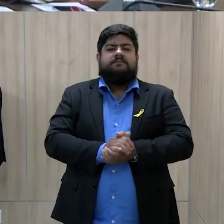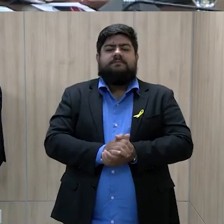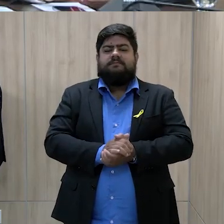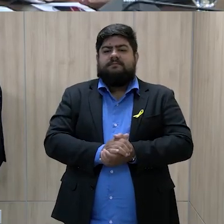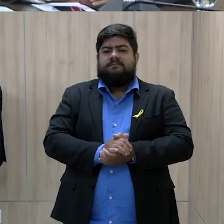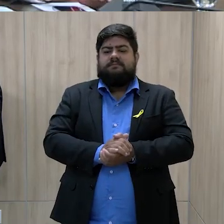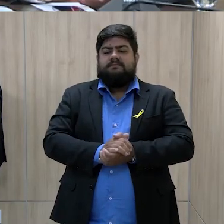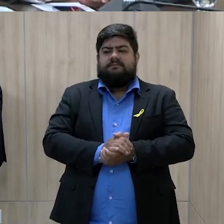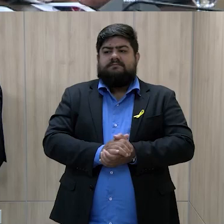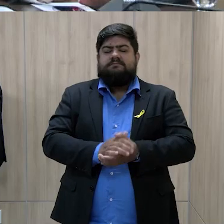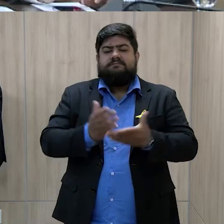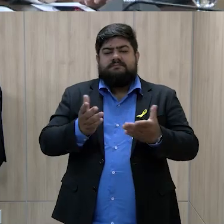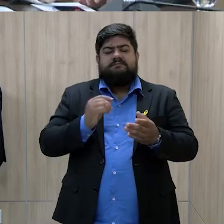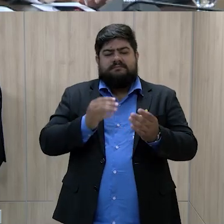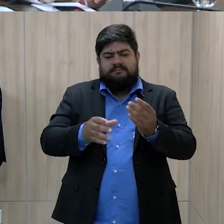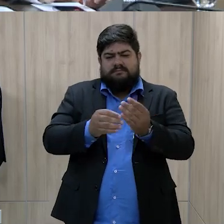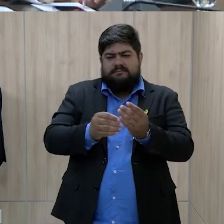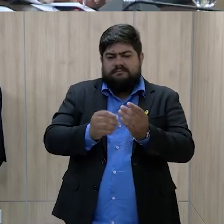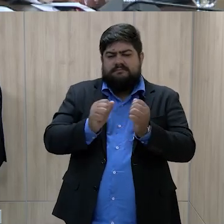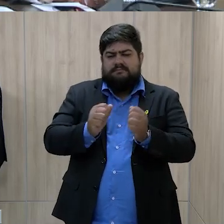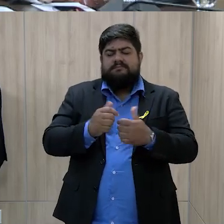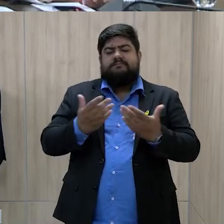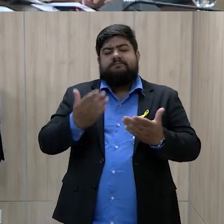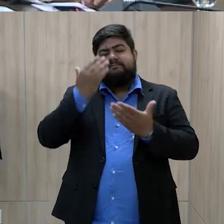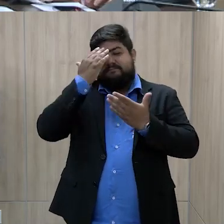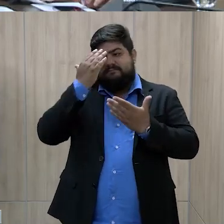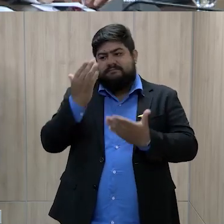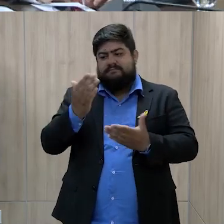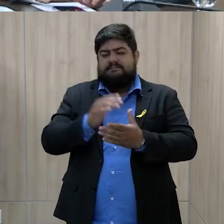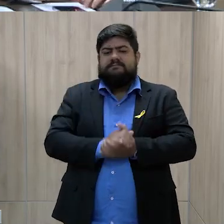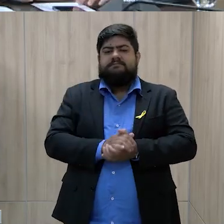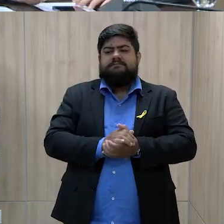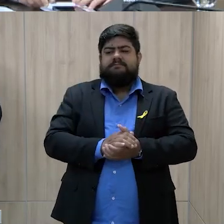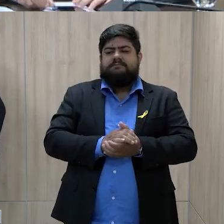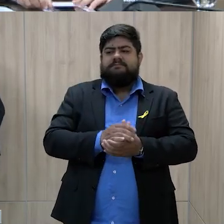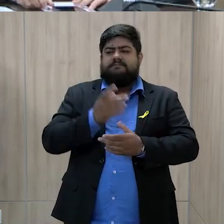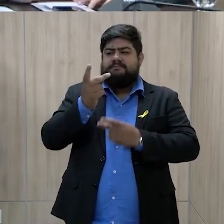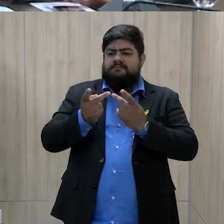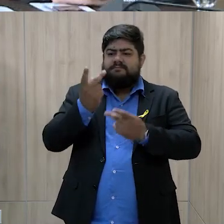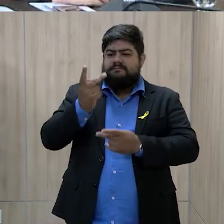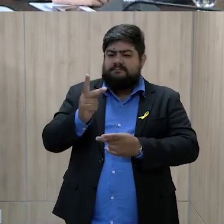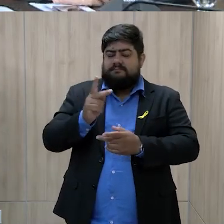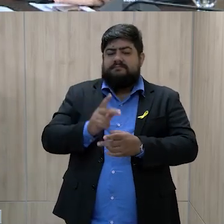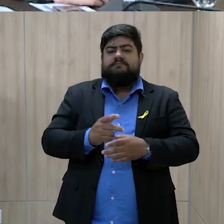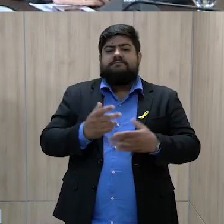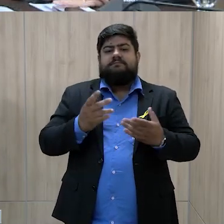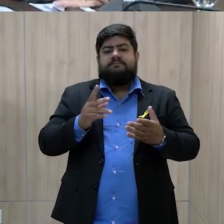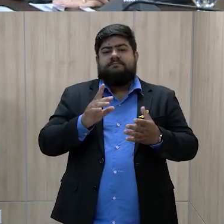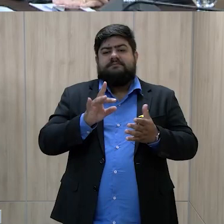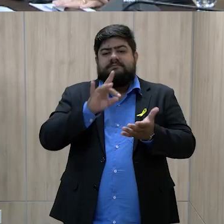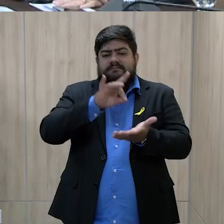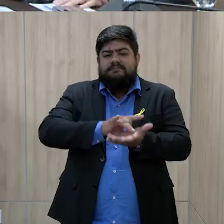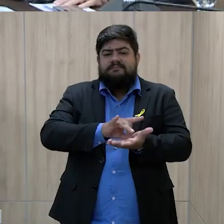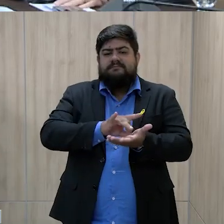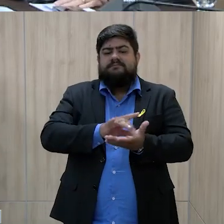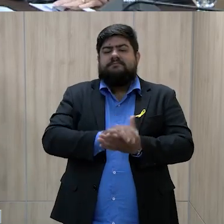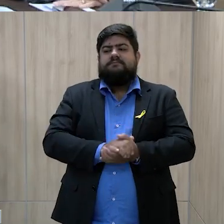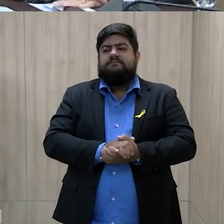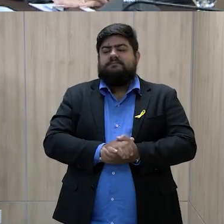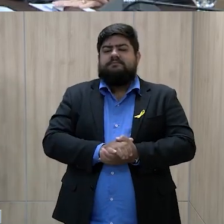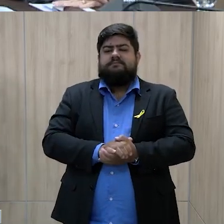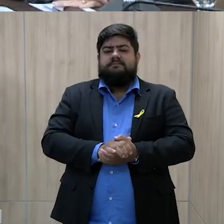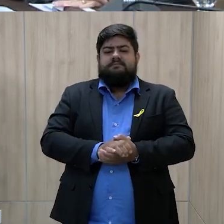é a Bíblia Sagrada então a vontade excelência quero agradecer a manifestação de vossa excelência exatamente